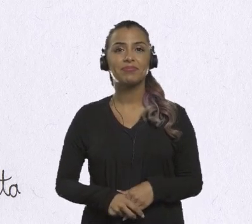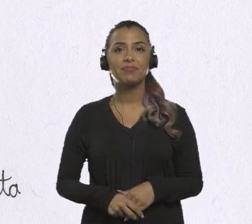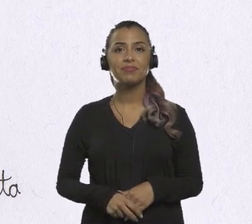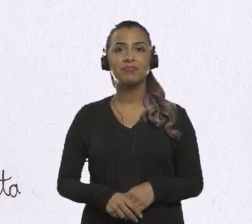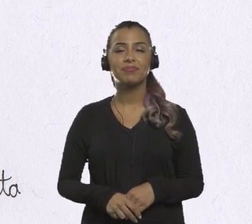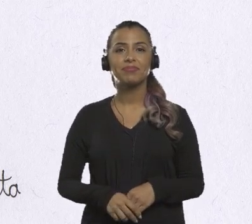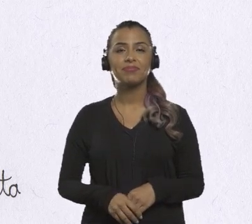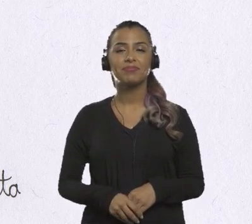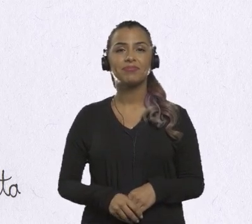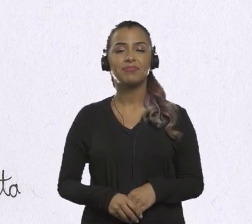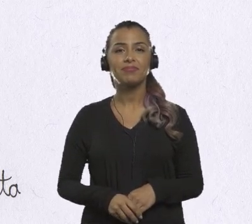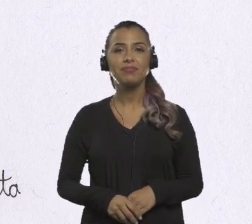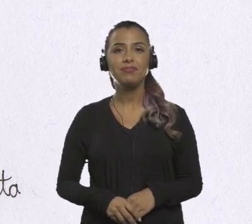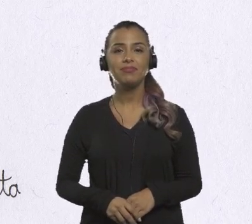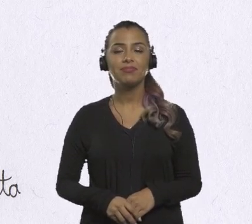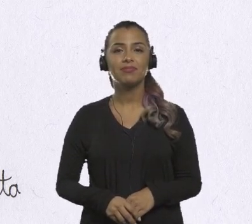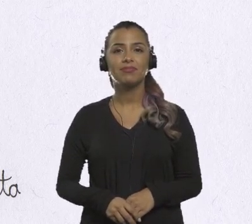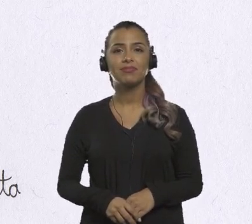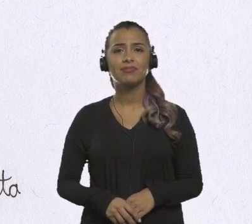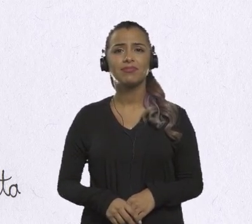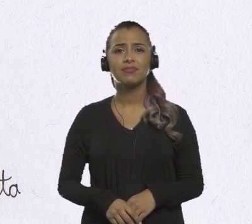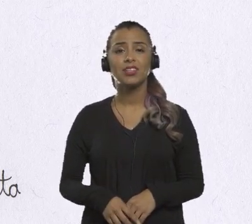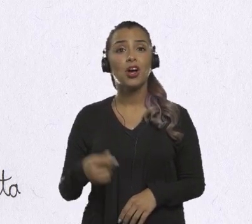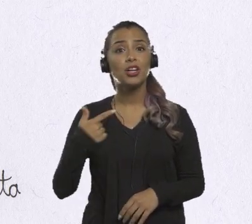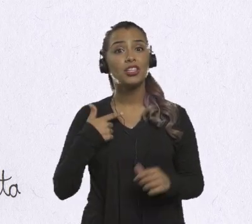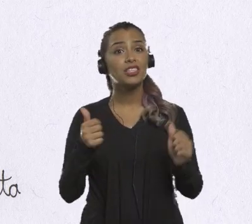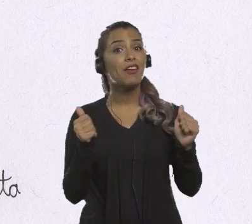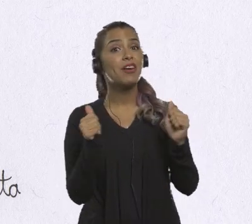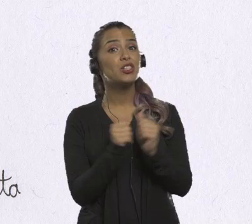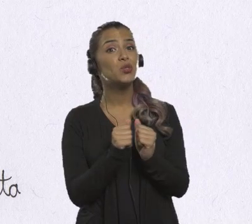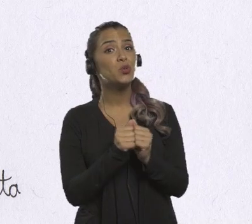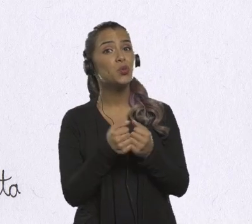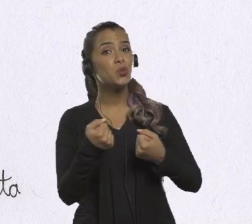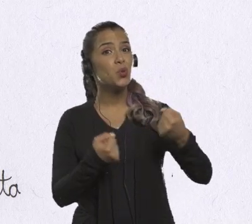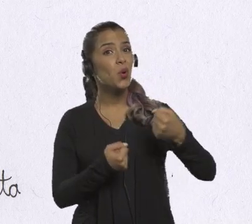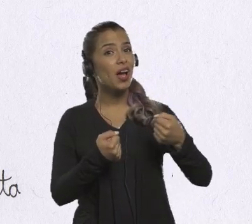Gente, eu vim no carro com ela e nem sabia quem era aquela.